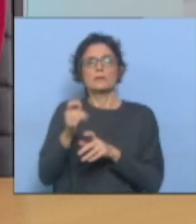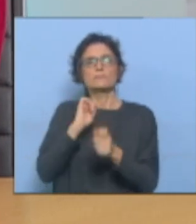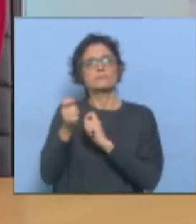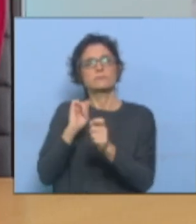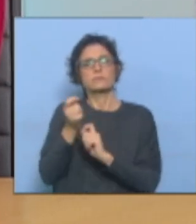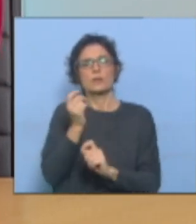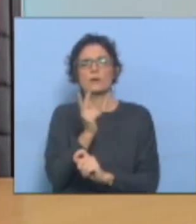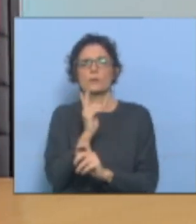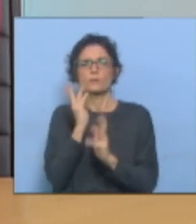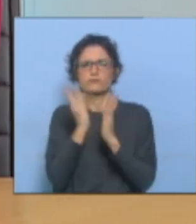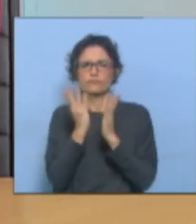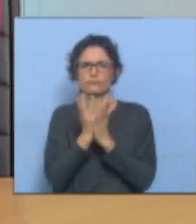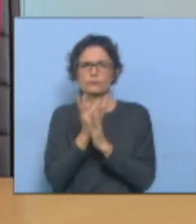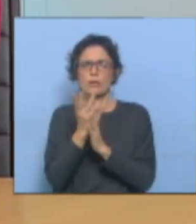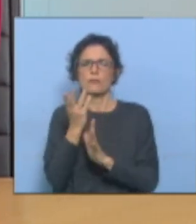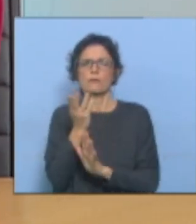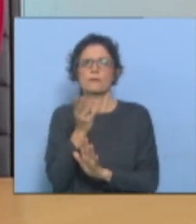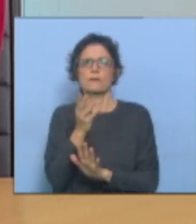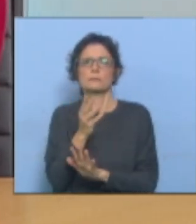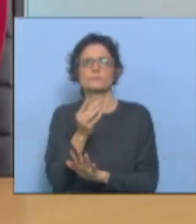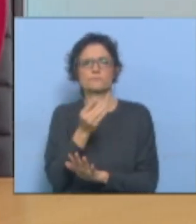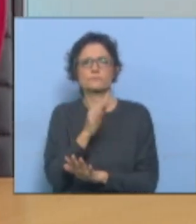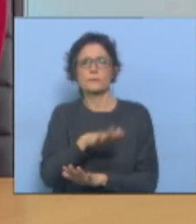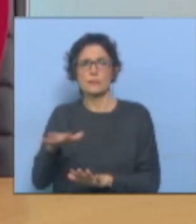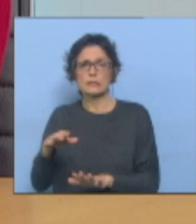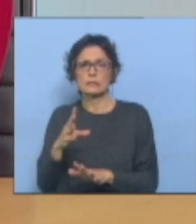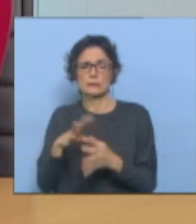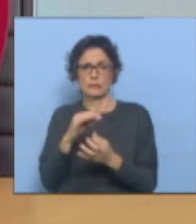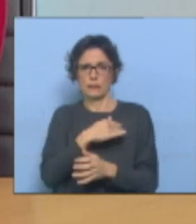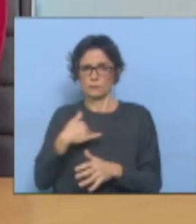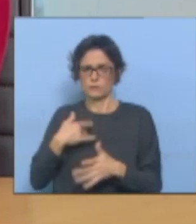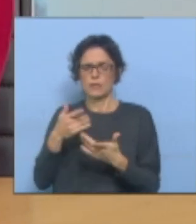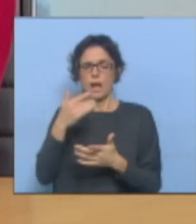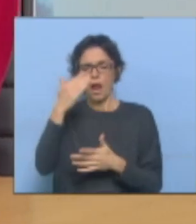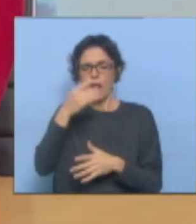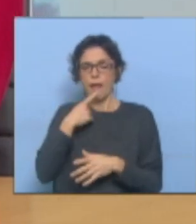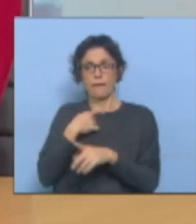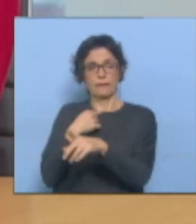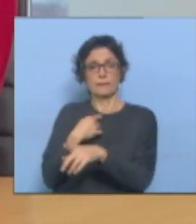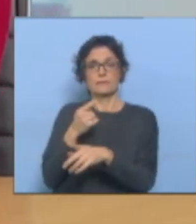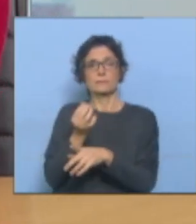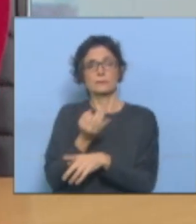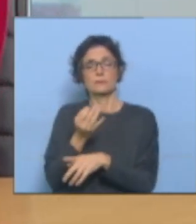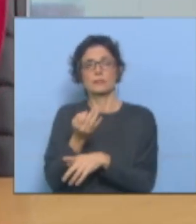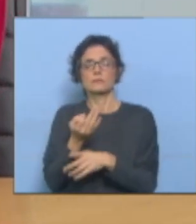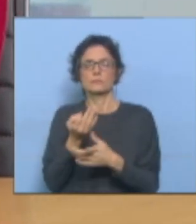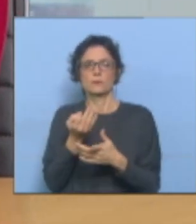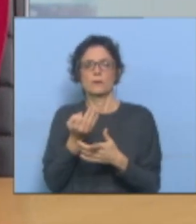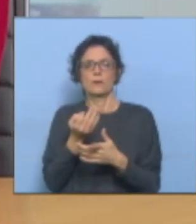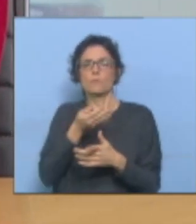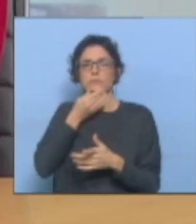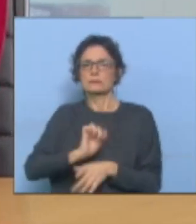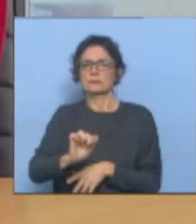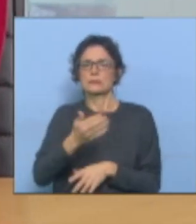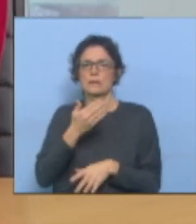dizia, eu tenho a certeza que vou ser um médico diferente depois de fazer a Missão País. Porque, de facto, há um embate com a realidade, e